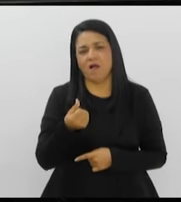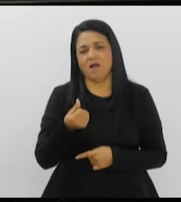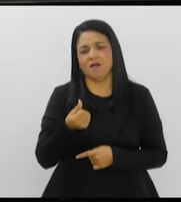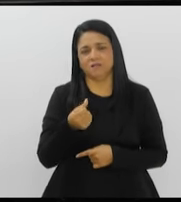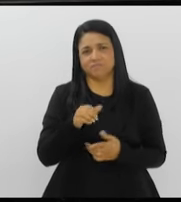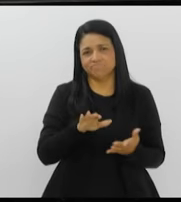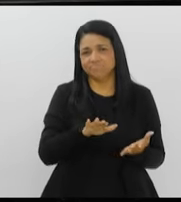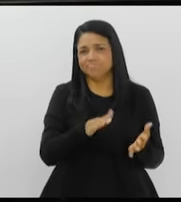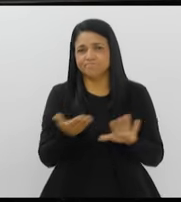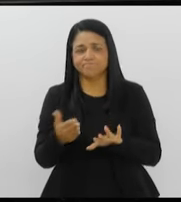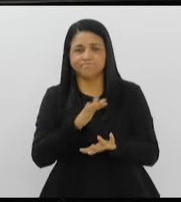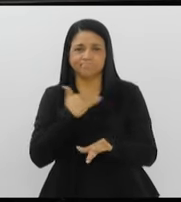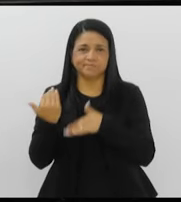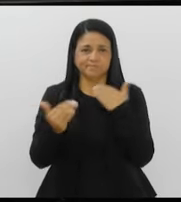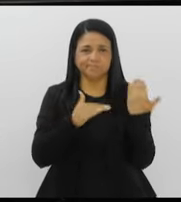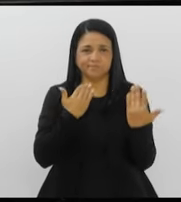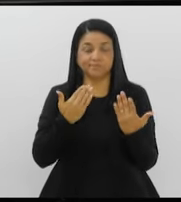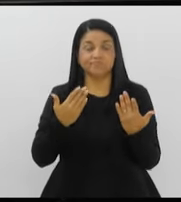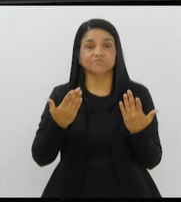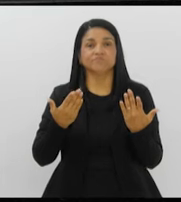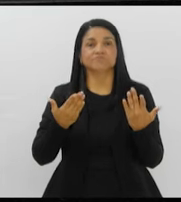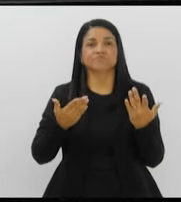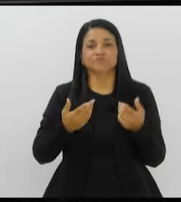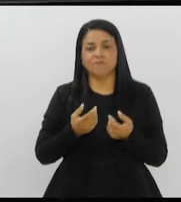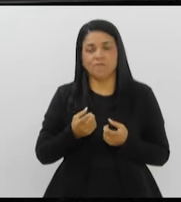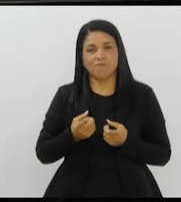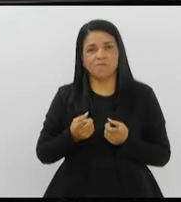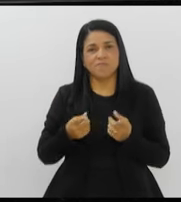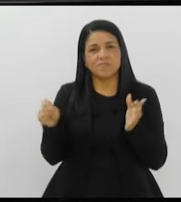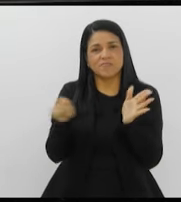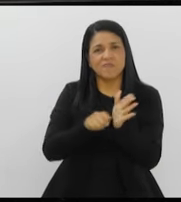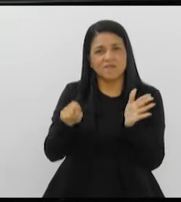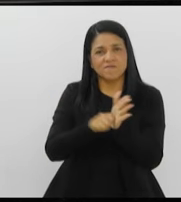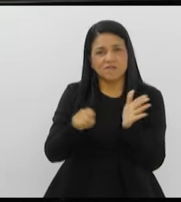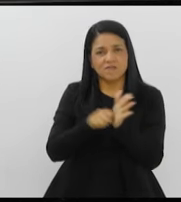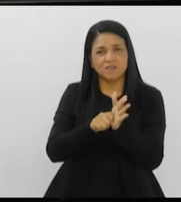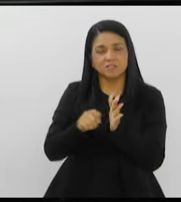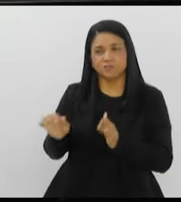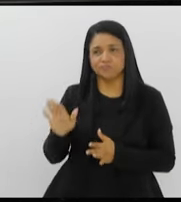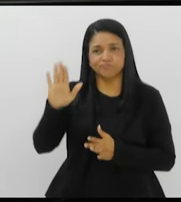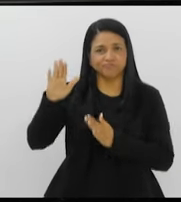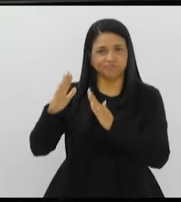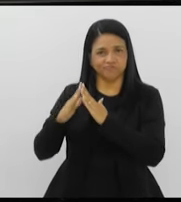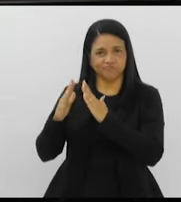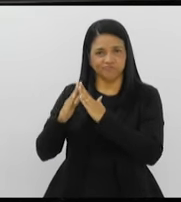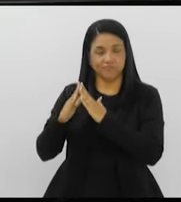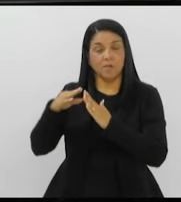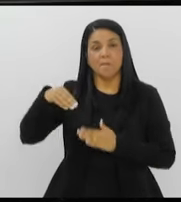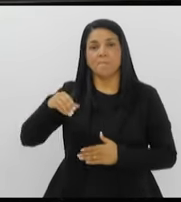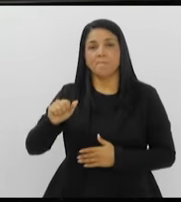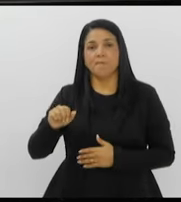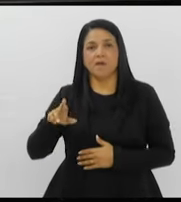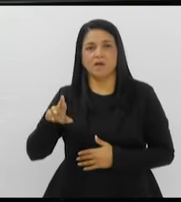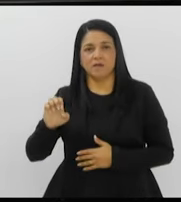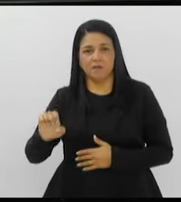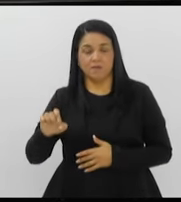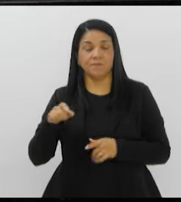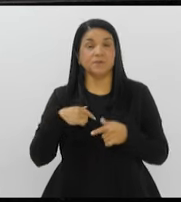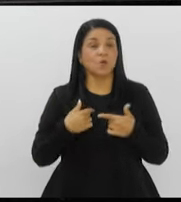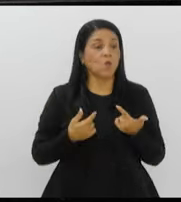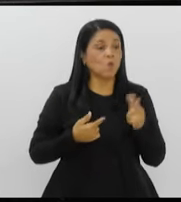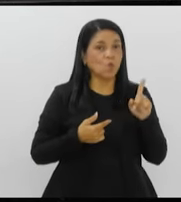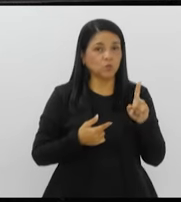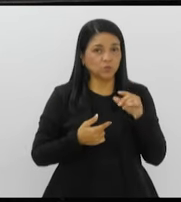assassinado por um traficante do Complexo da Maré. E outro policial do BOPE